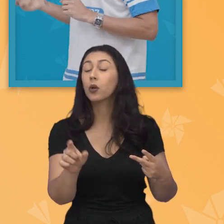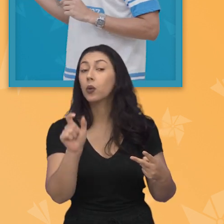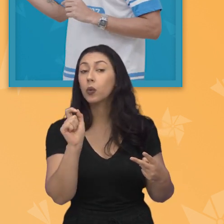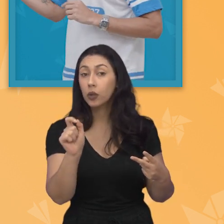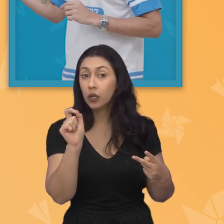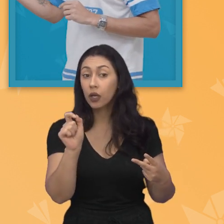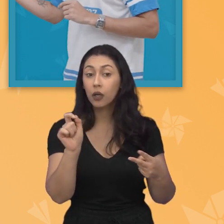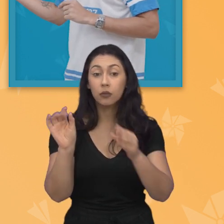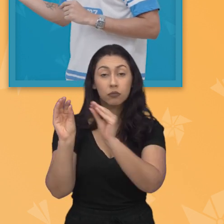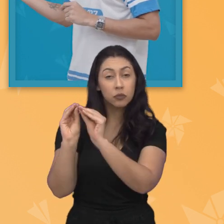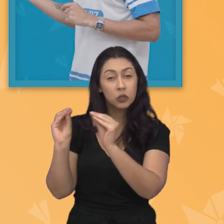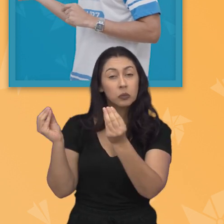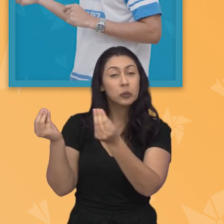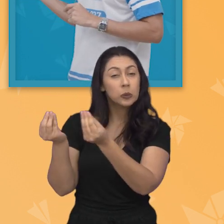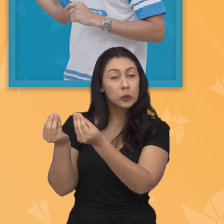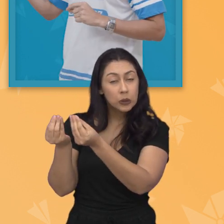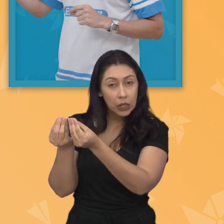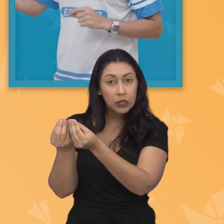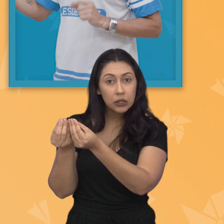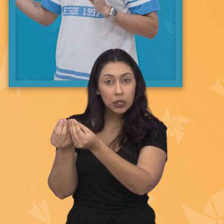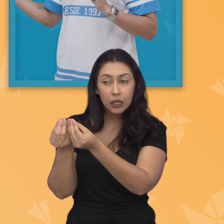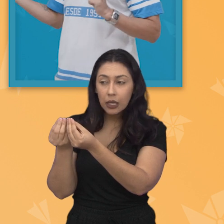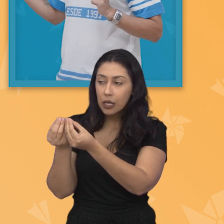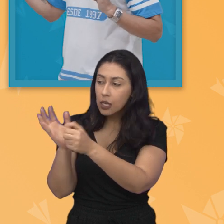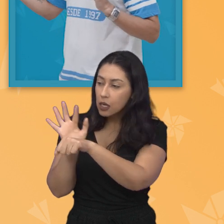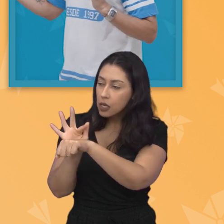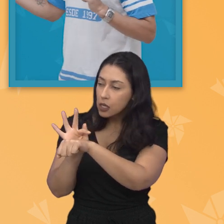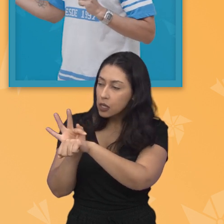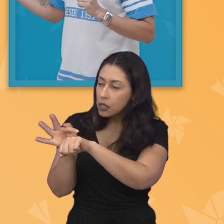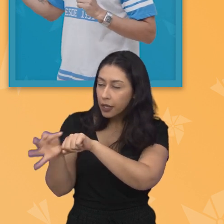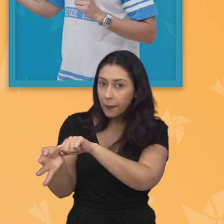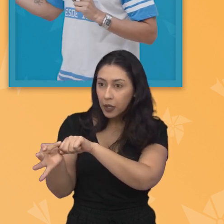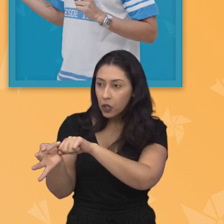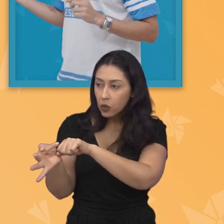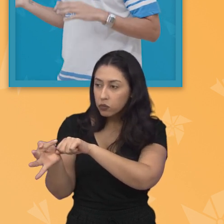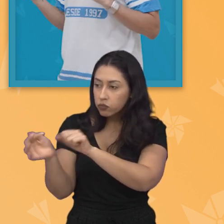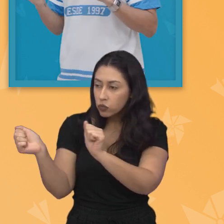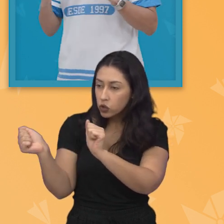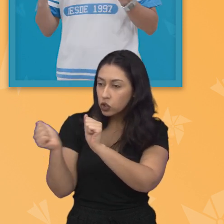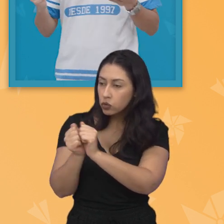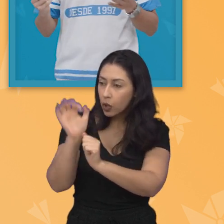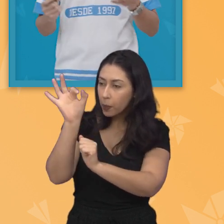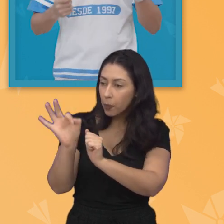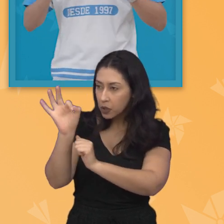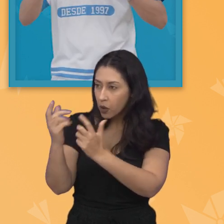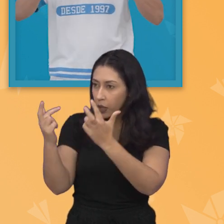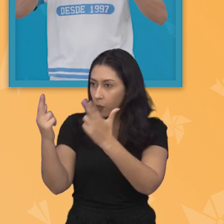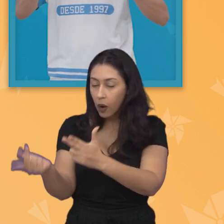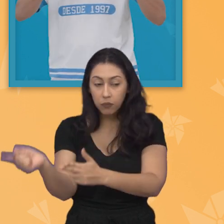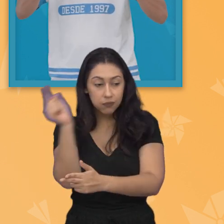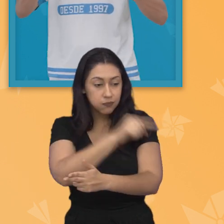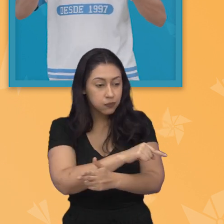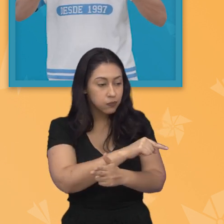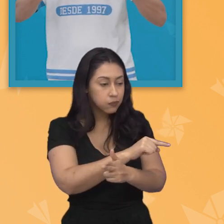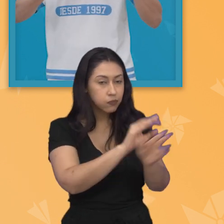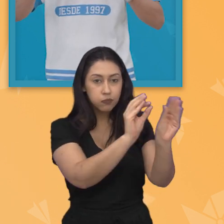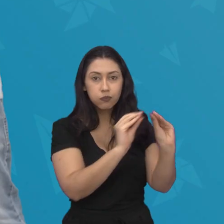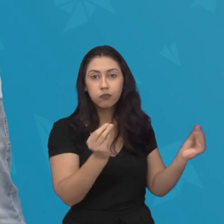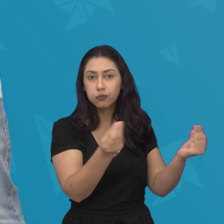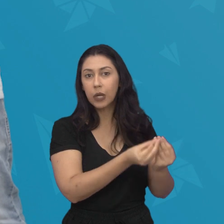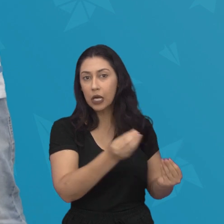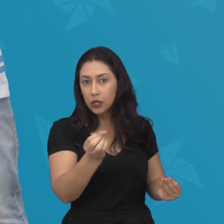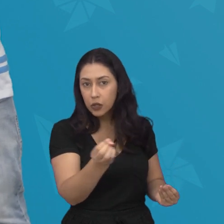substância composta é formada por substâncias mais simples, unidas sempre na mesma proporção em massa. Ou seja, essas duas leis se complementam,